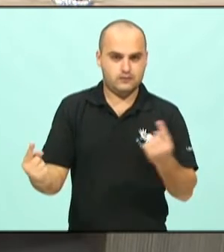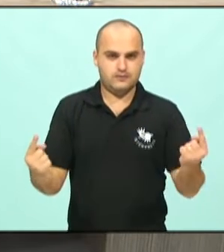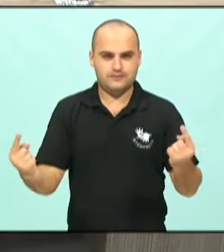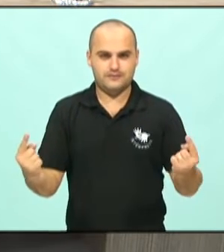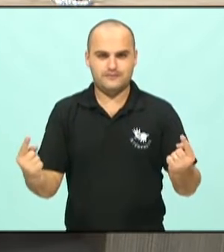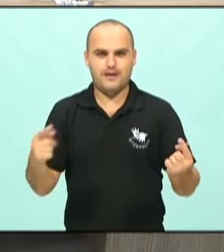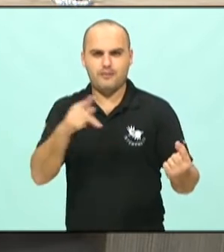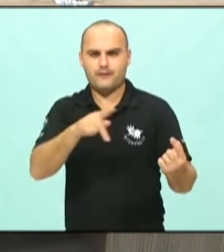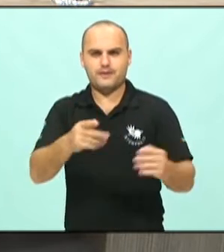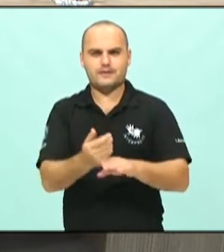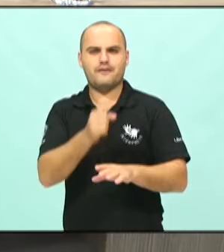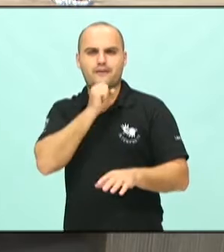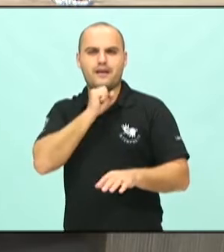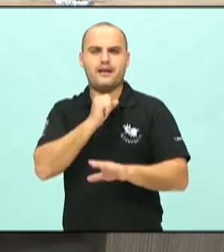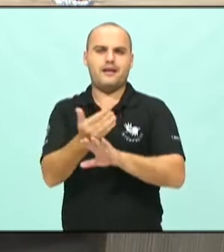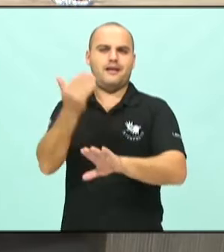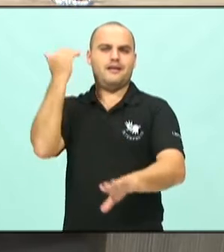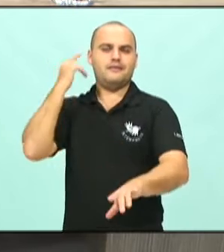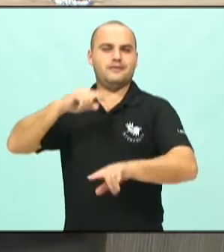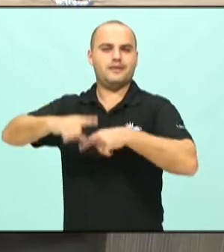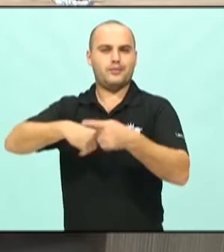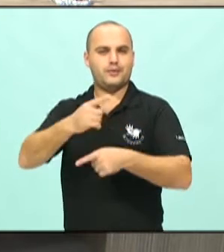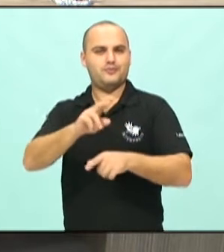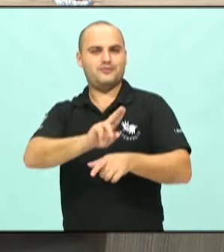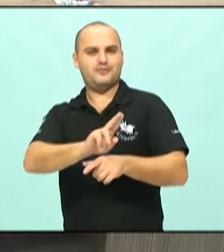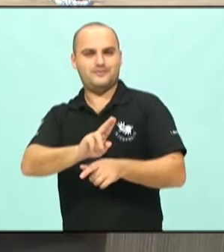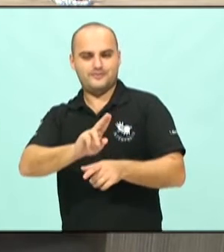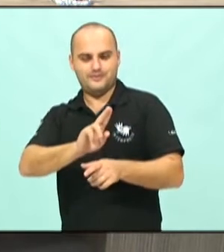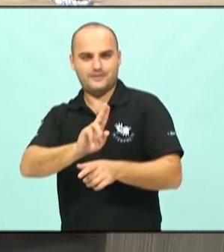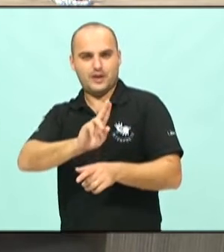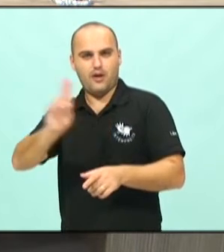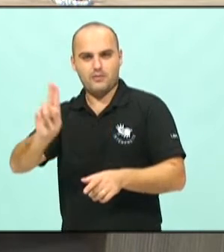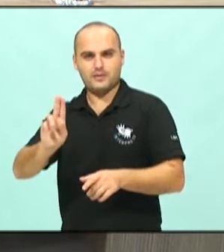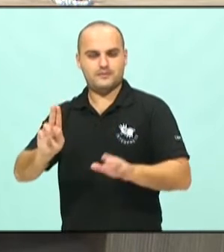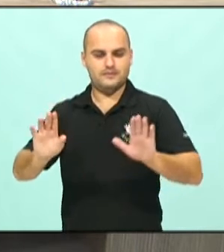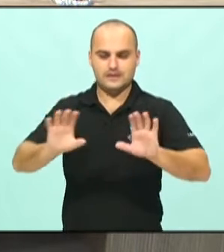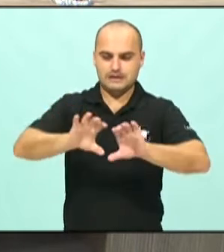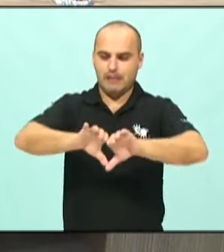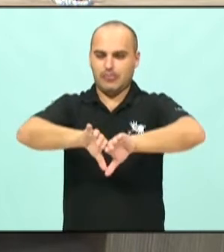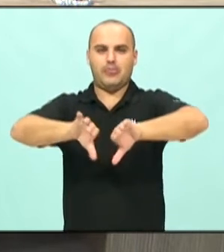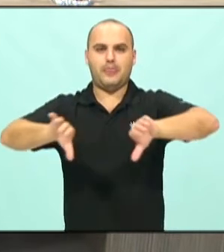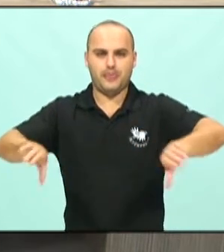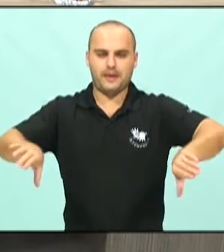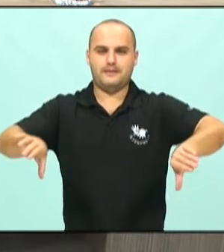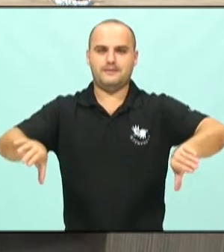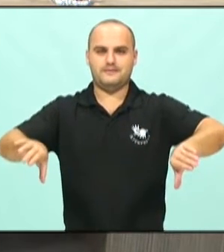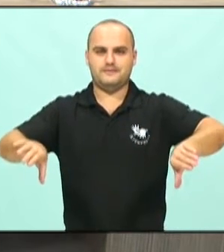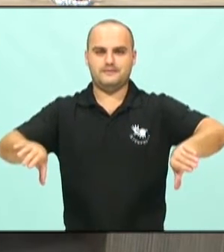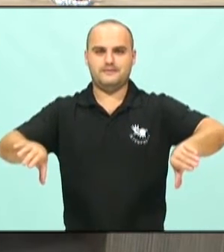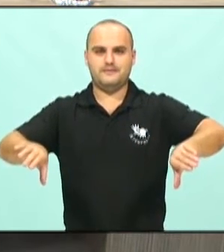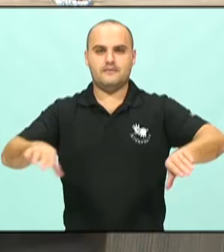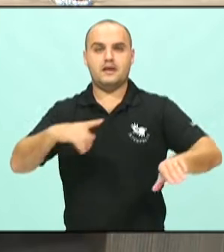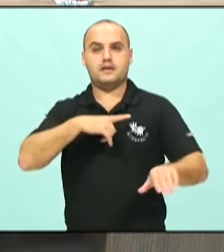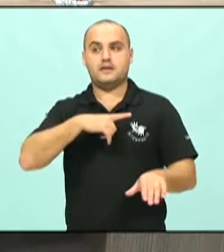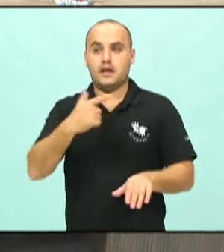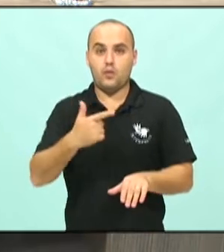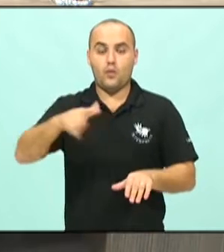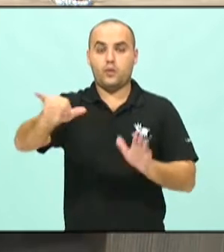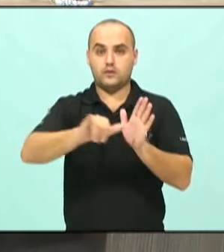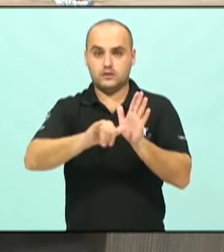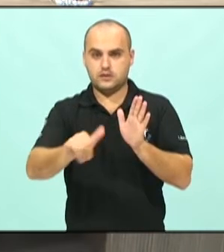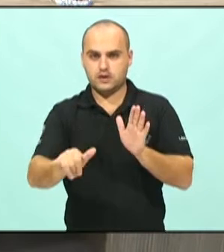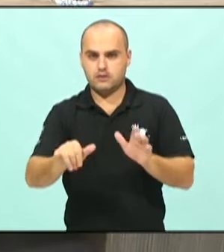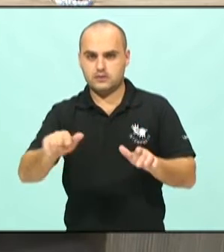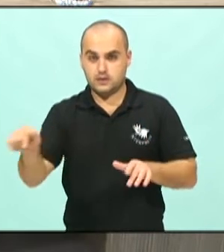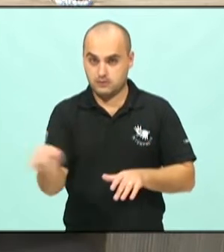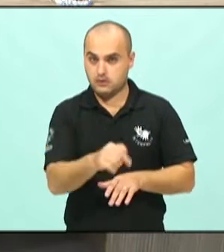mais antigos, né? Depois houve a mudança da grade curricular e teve o bacharel e o licenciado. E a outro edital que fechou agora,